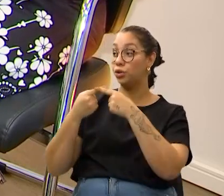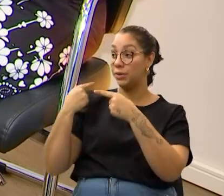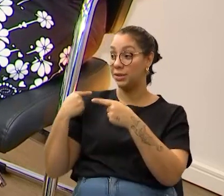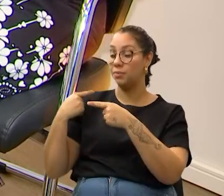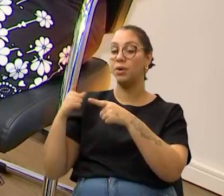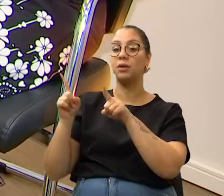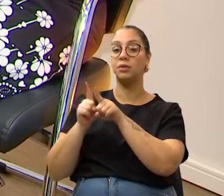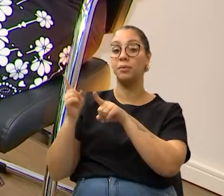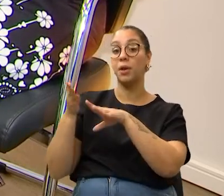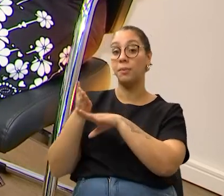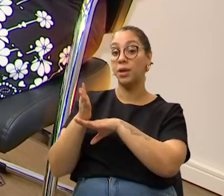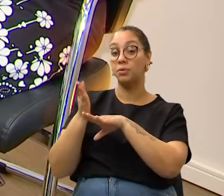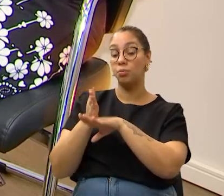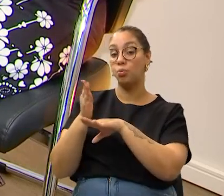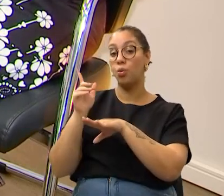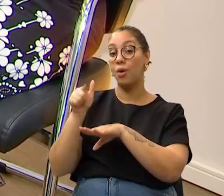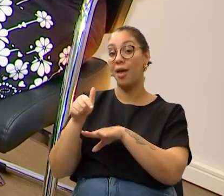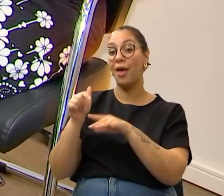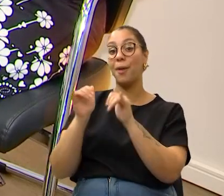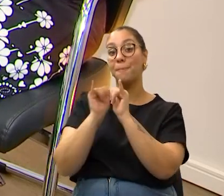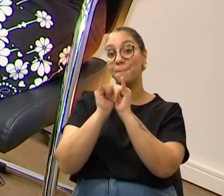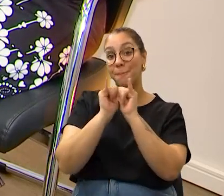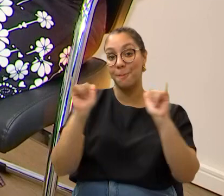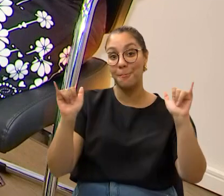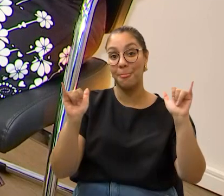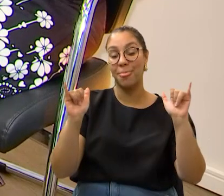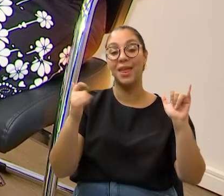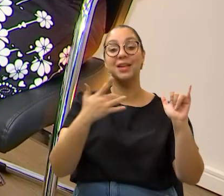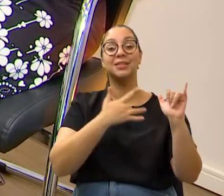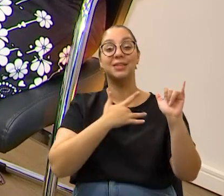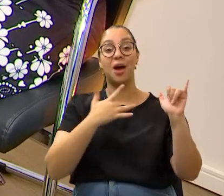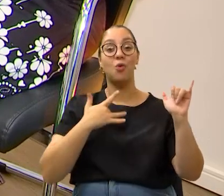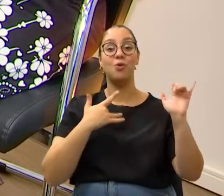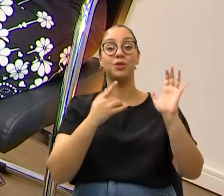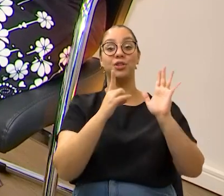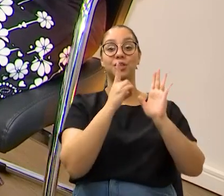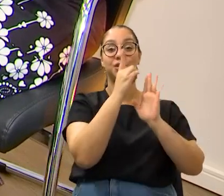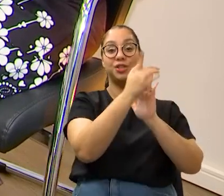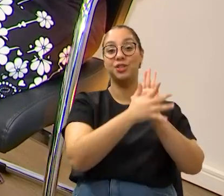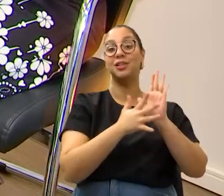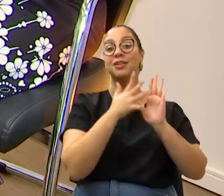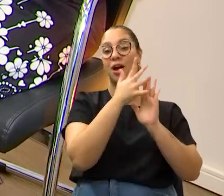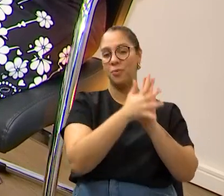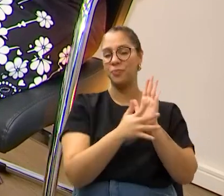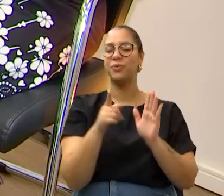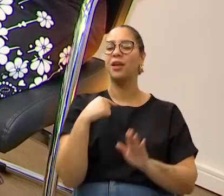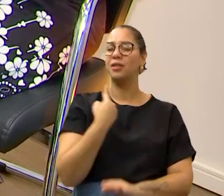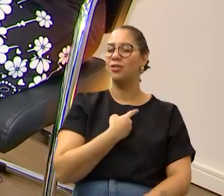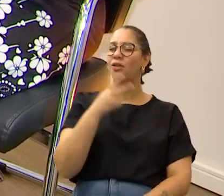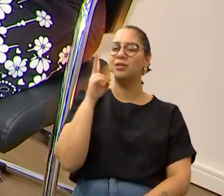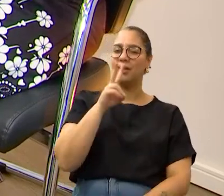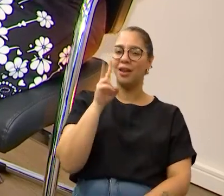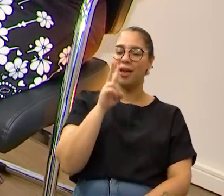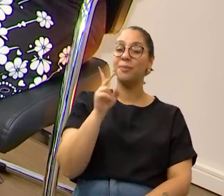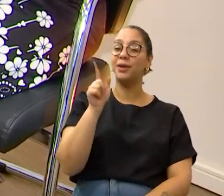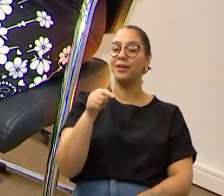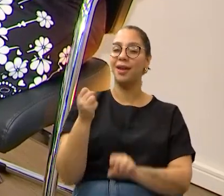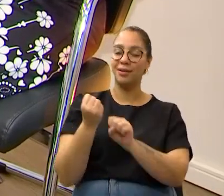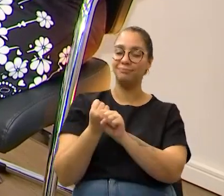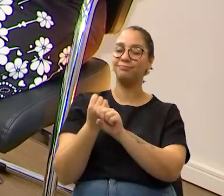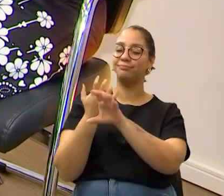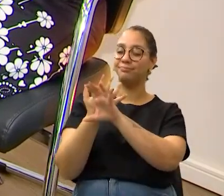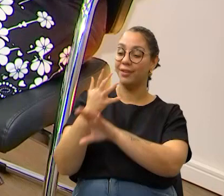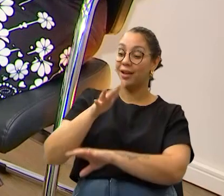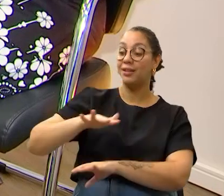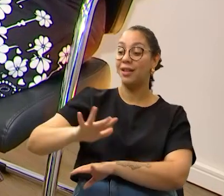participou, inclusive, do lançamento do Saúde Digital. A gente lembra um pouquinho que essa questão do teleatendimento